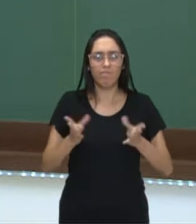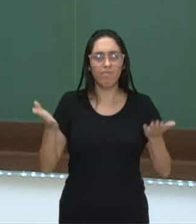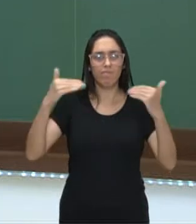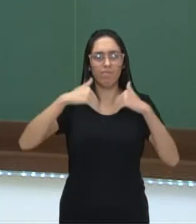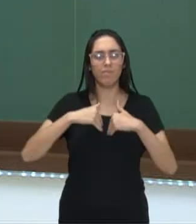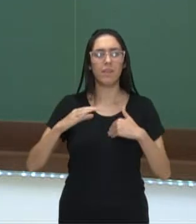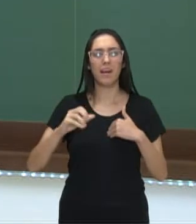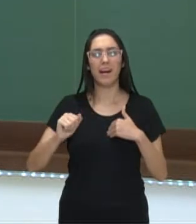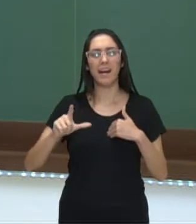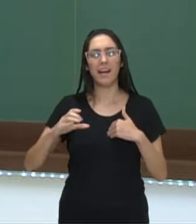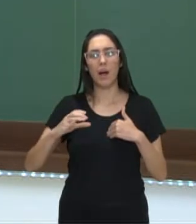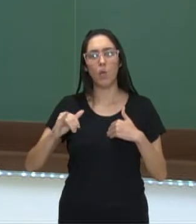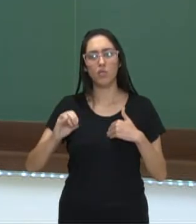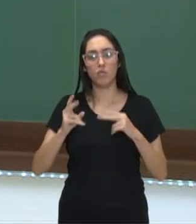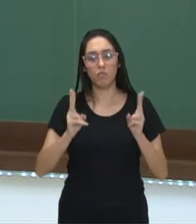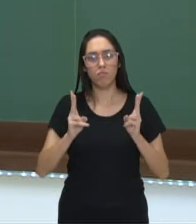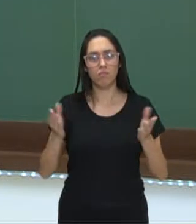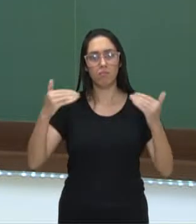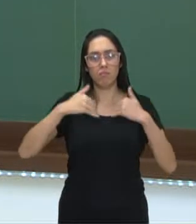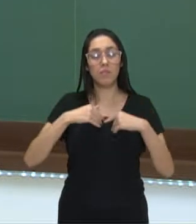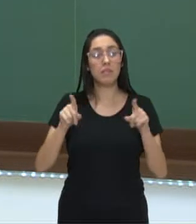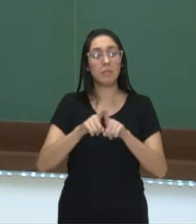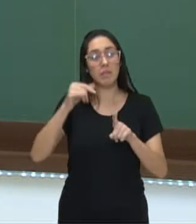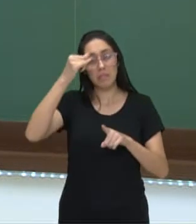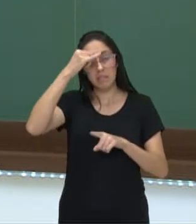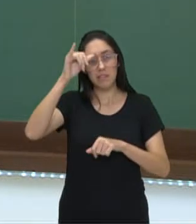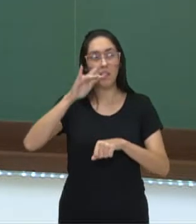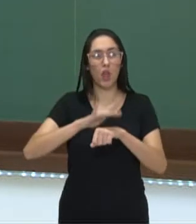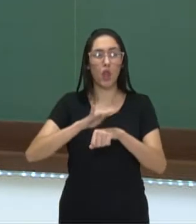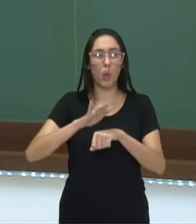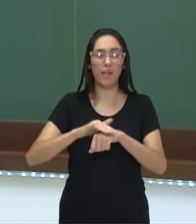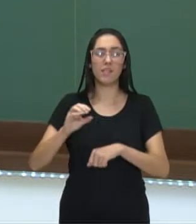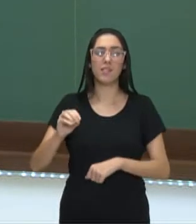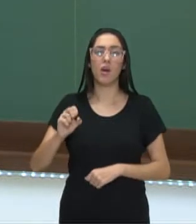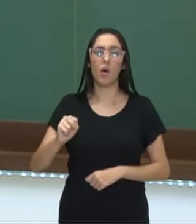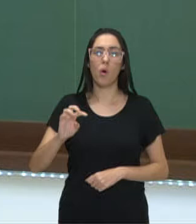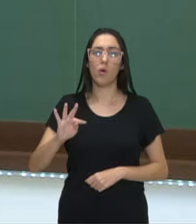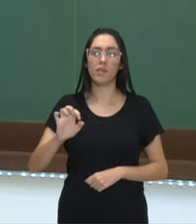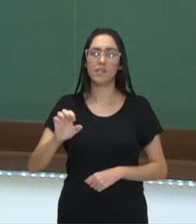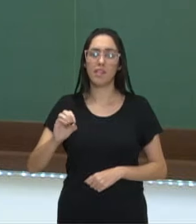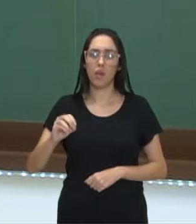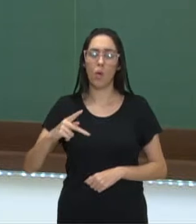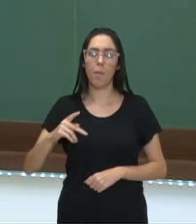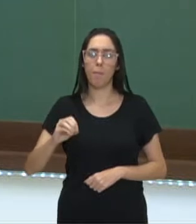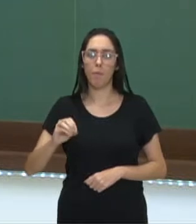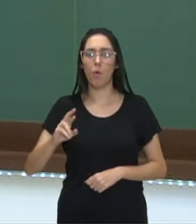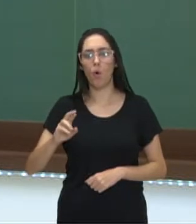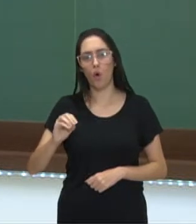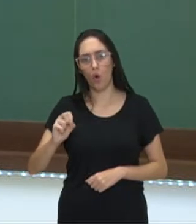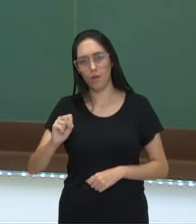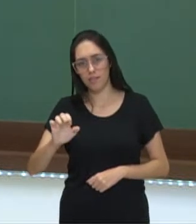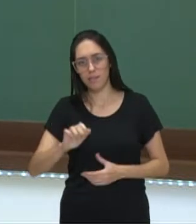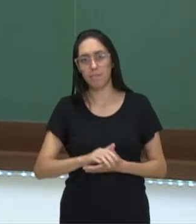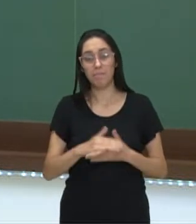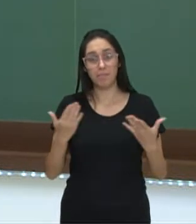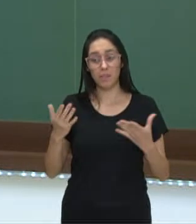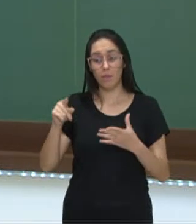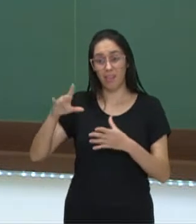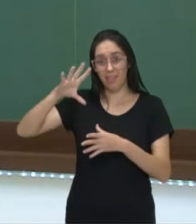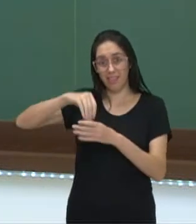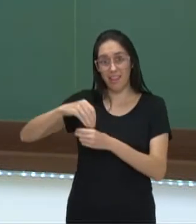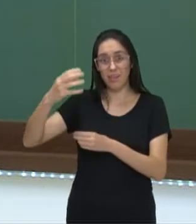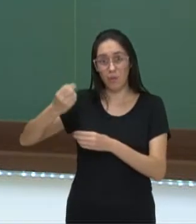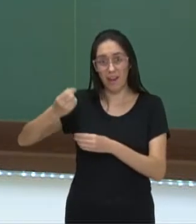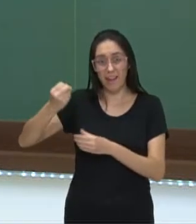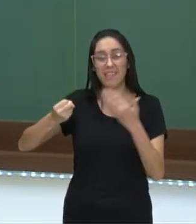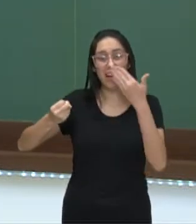no corpo e prevenir a osteoporose. Então, na verdade, a lactose que está no leite faz bem pra gente,